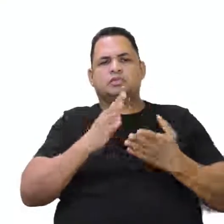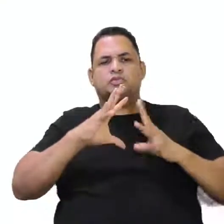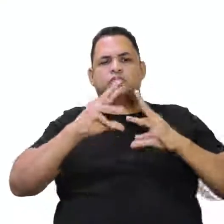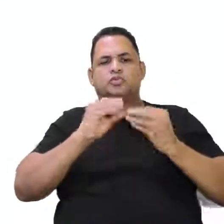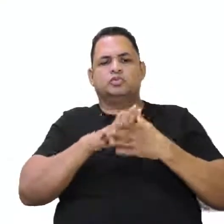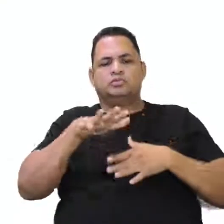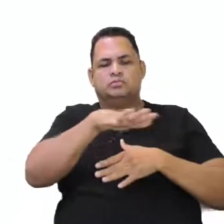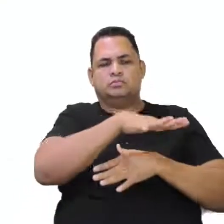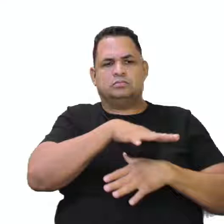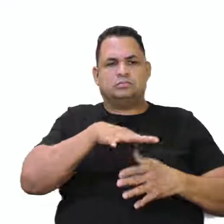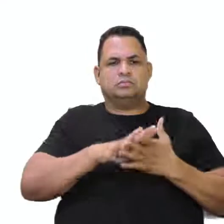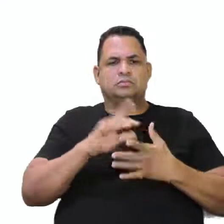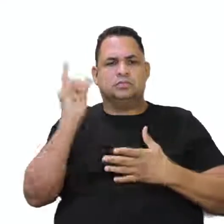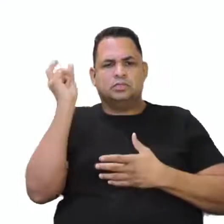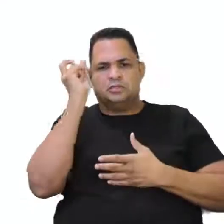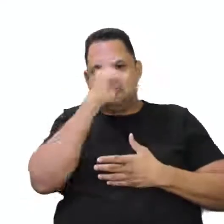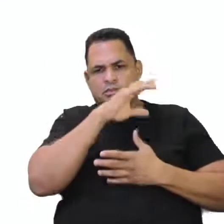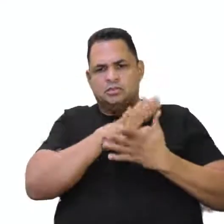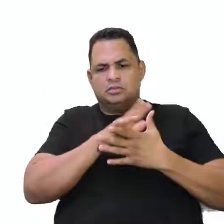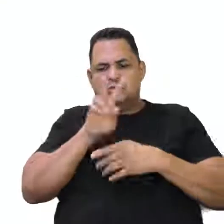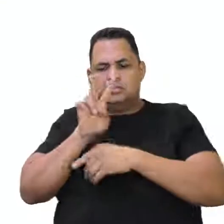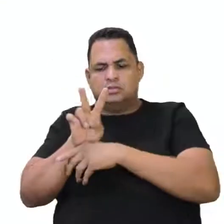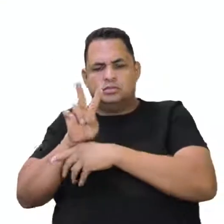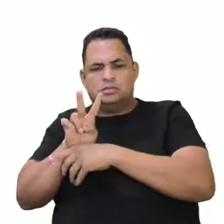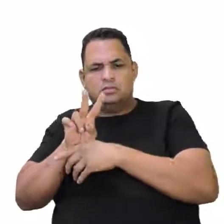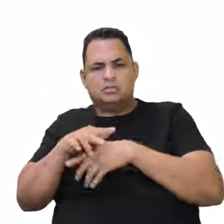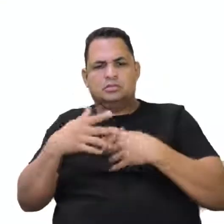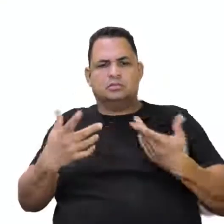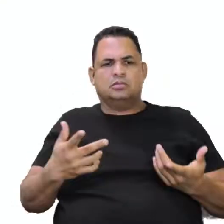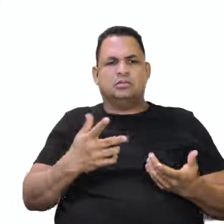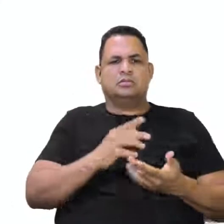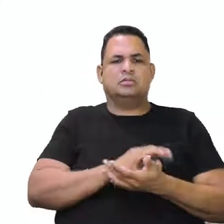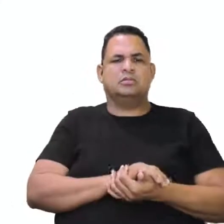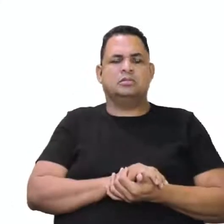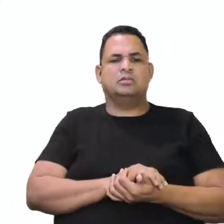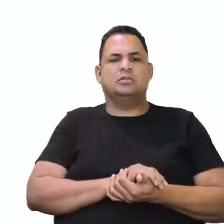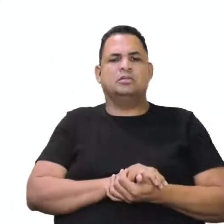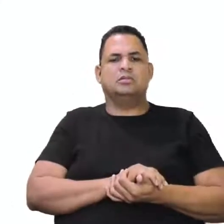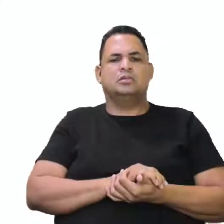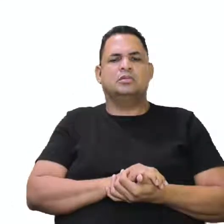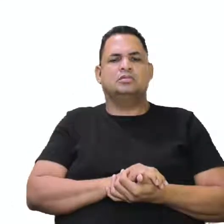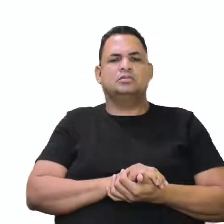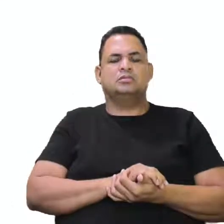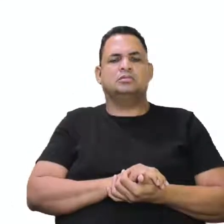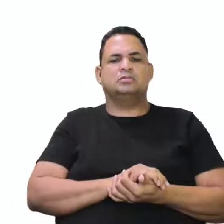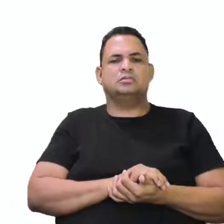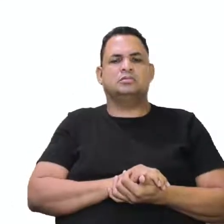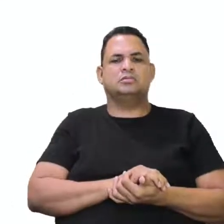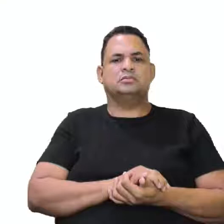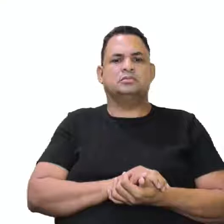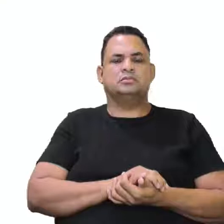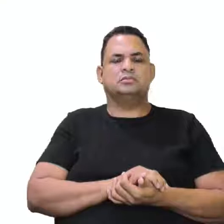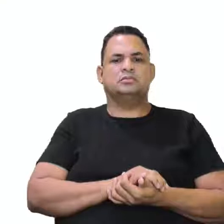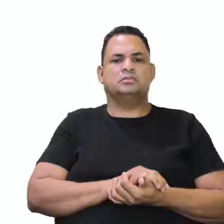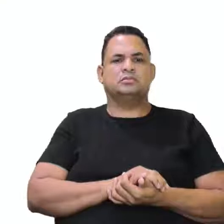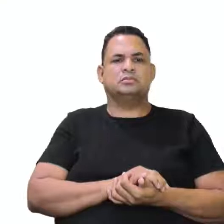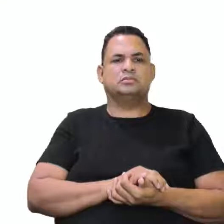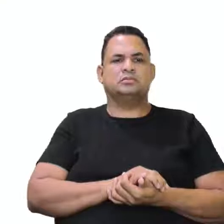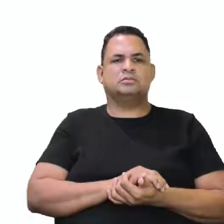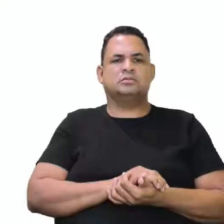esta amplitude vai dificultar a fiscalização. É outra situação problemática.